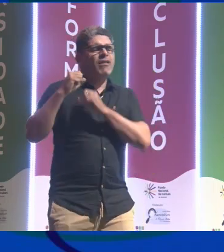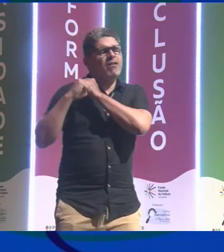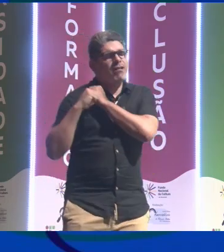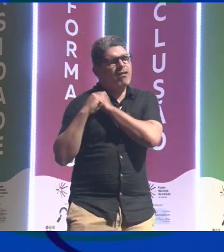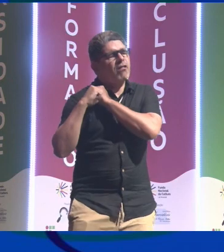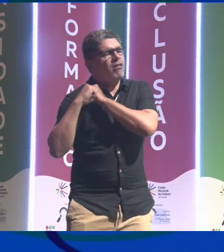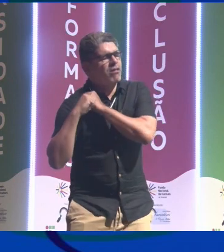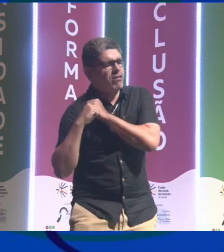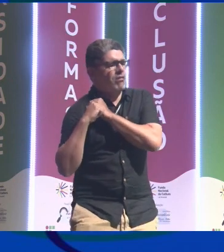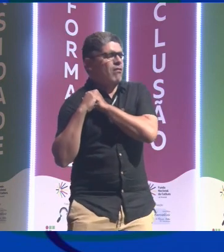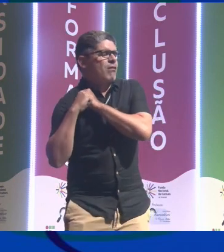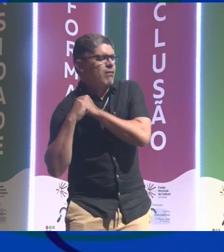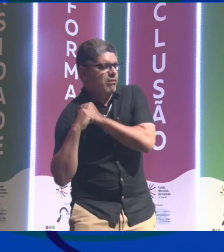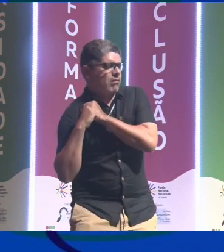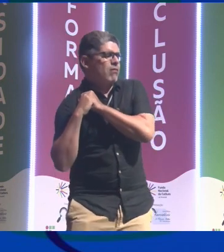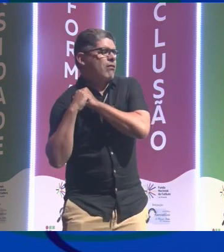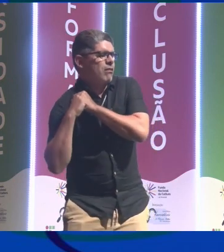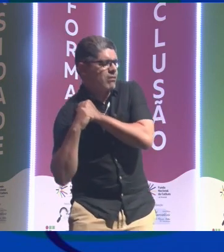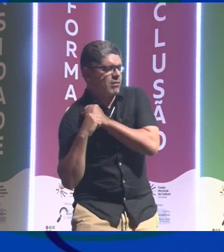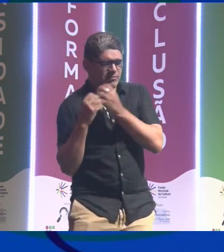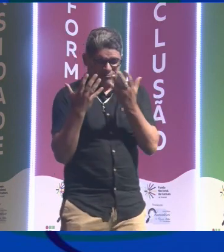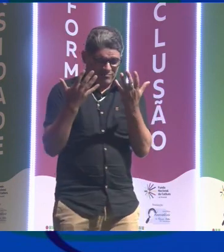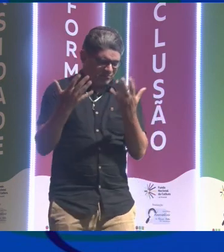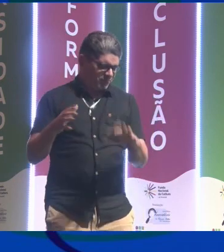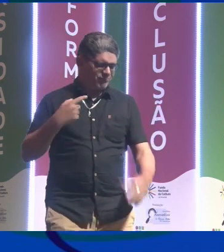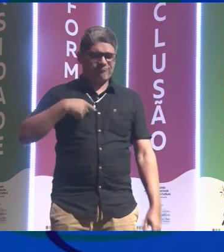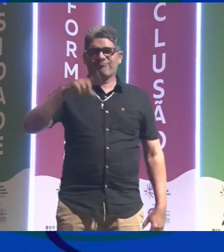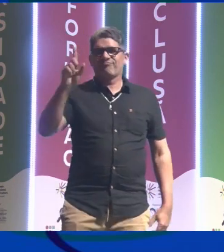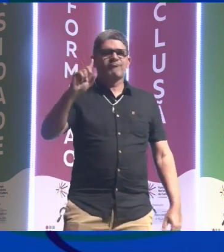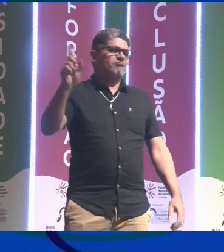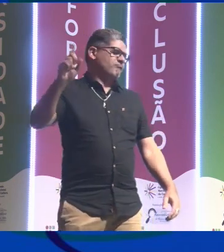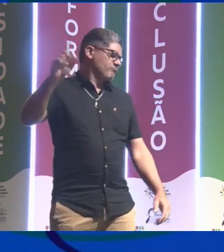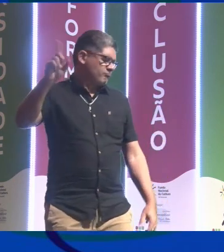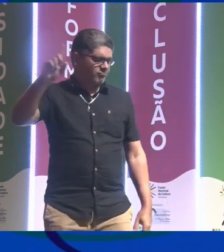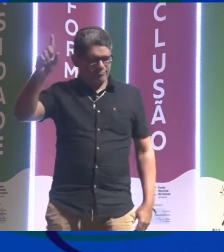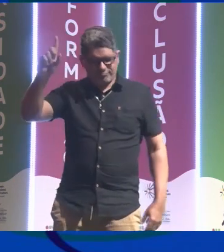pra carregar pedra, não adianta, eu nem vou lá.